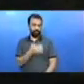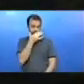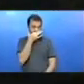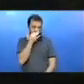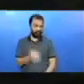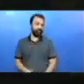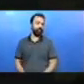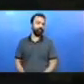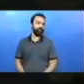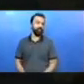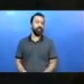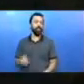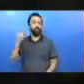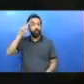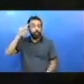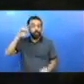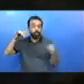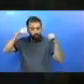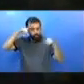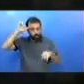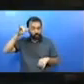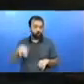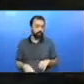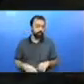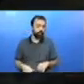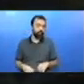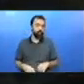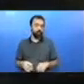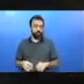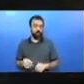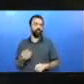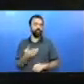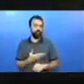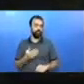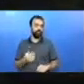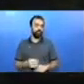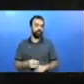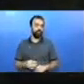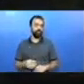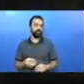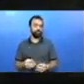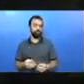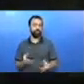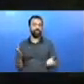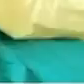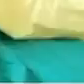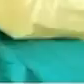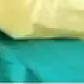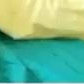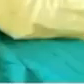pouco mais a história do boi, nós vamos ver a lenda do boi bumbá. Então, com vocês, a hora da